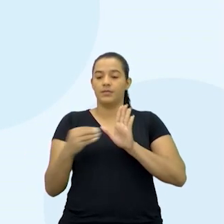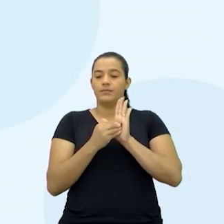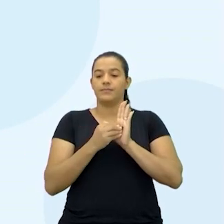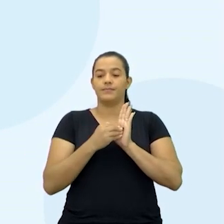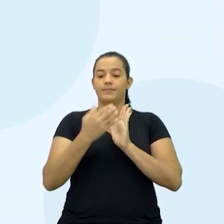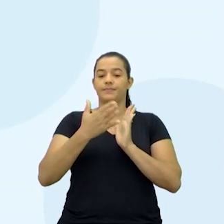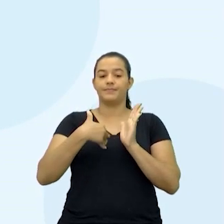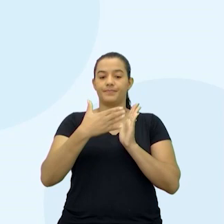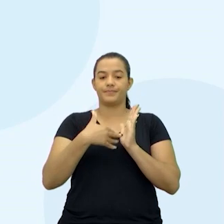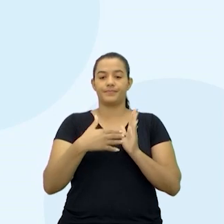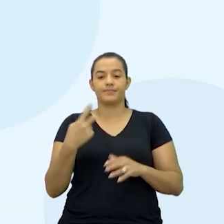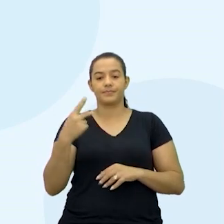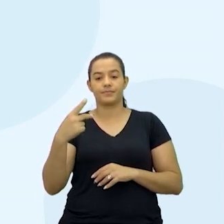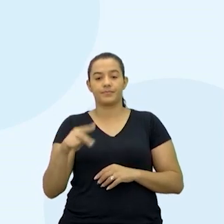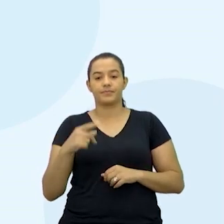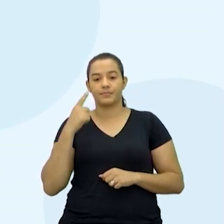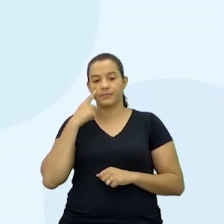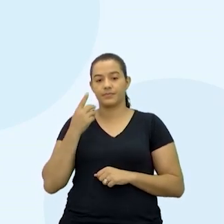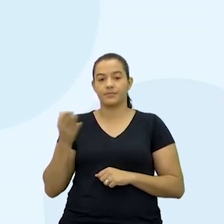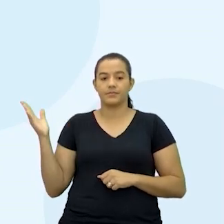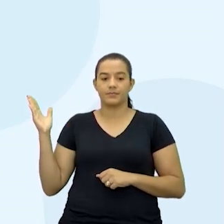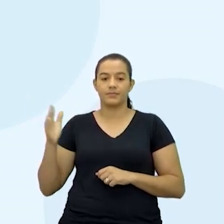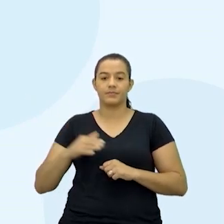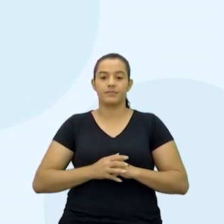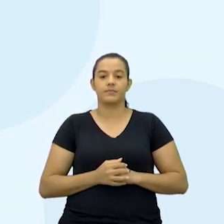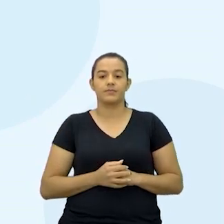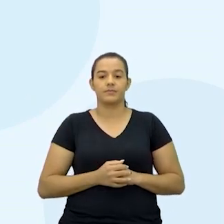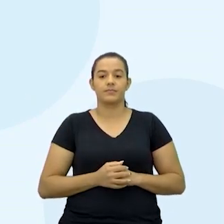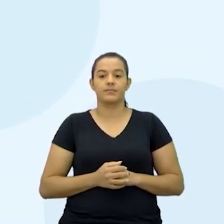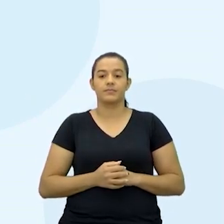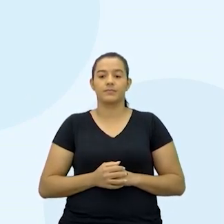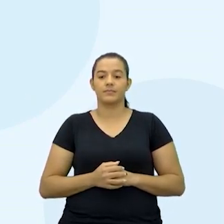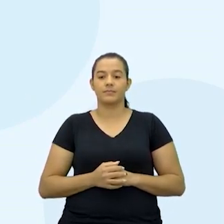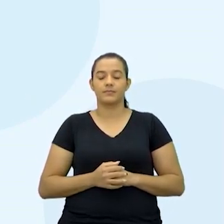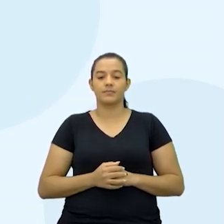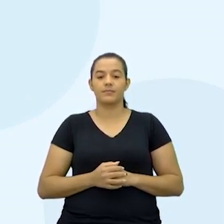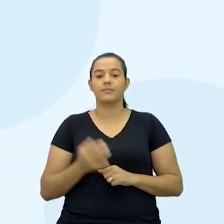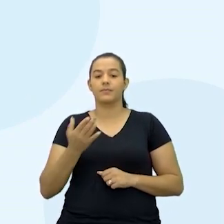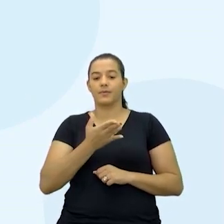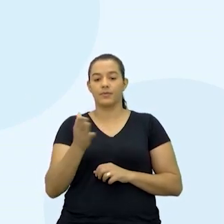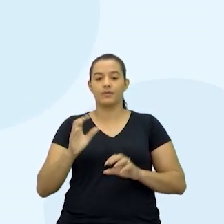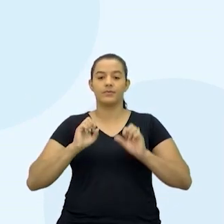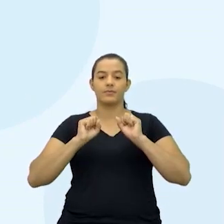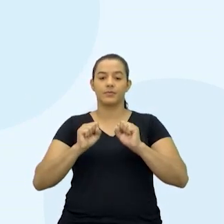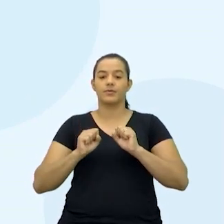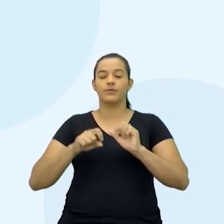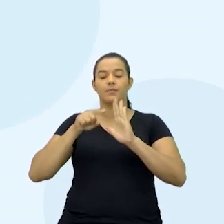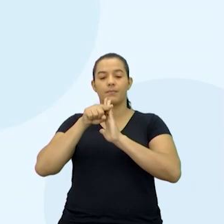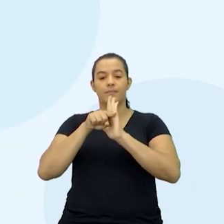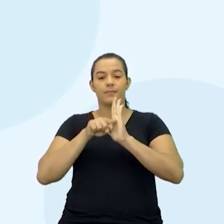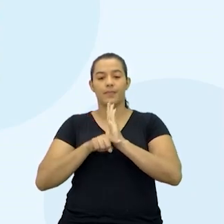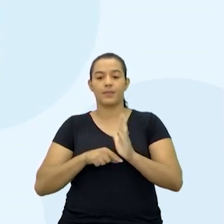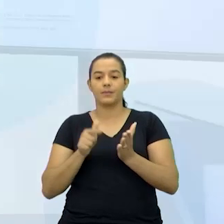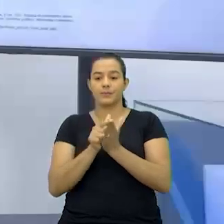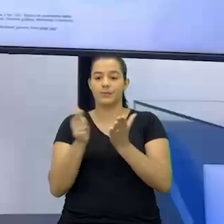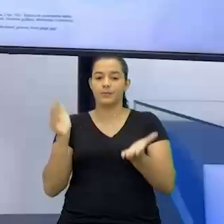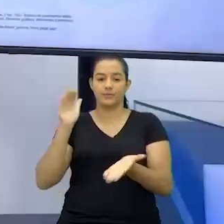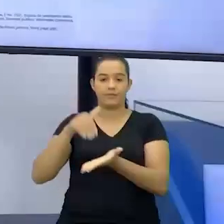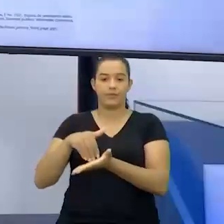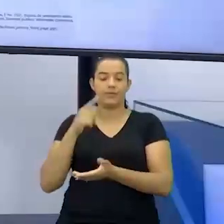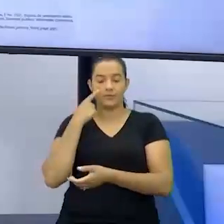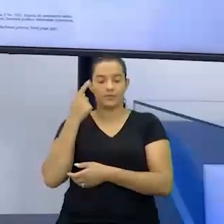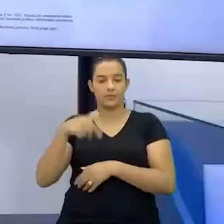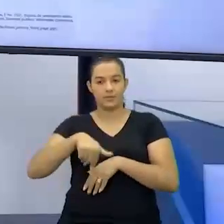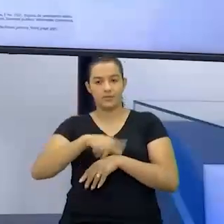caderninho The New York Times, e você, por favor, pesquise esse jornal ao final desta aula. Vamos